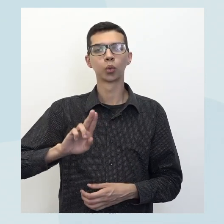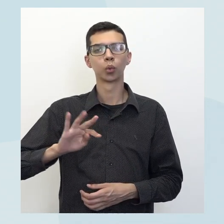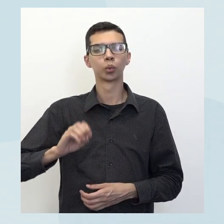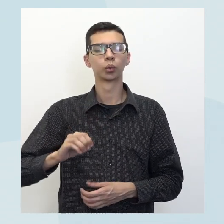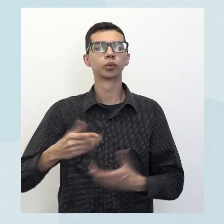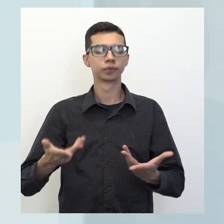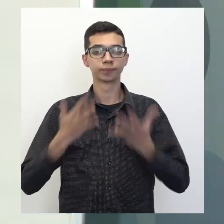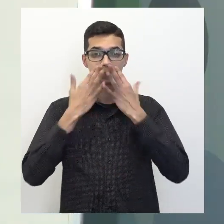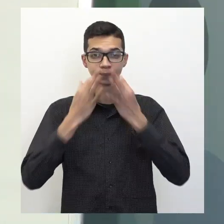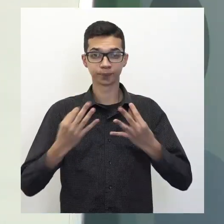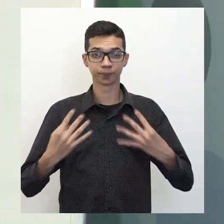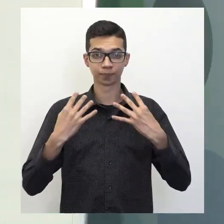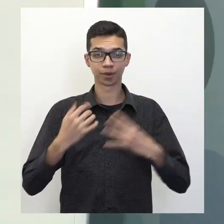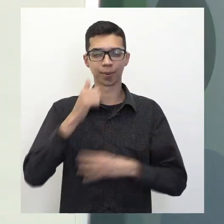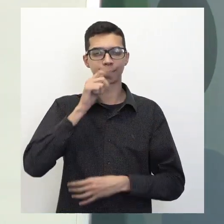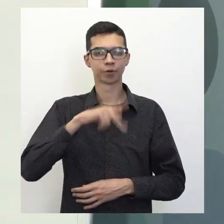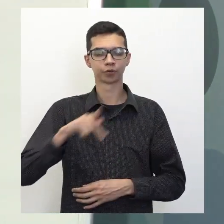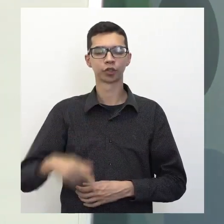Vamos colocar aqui a equação.